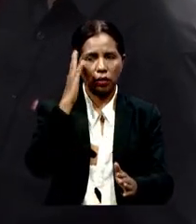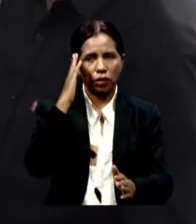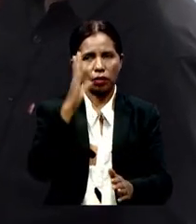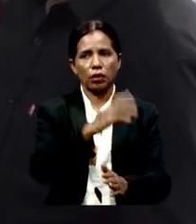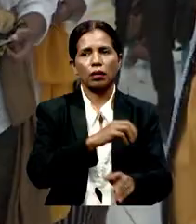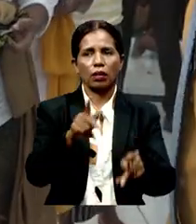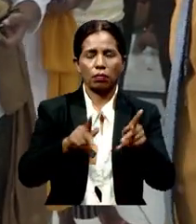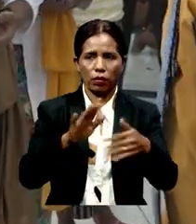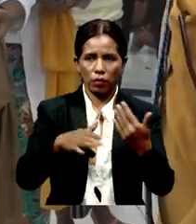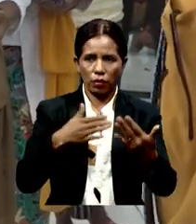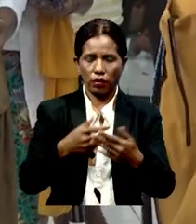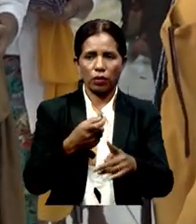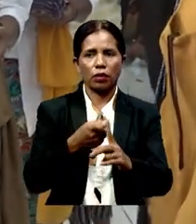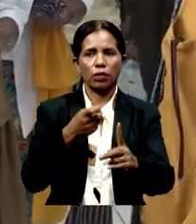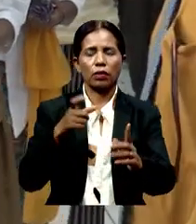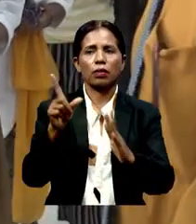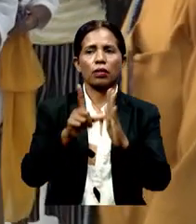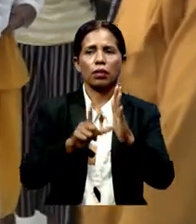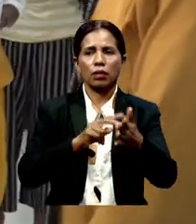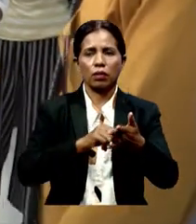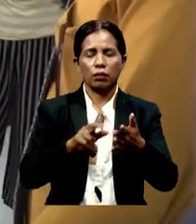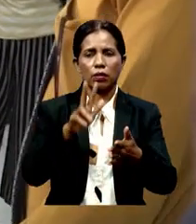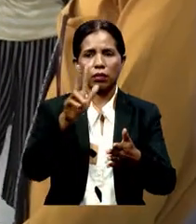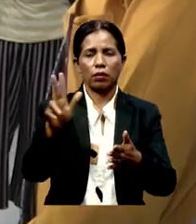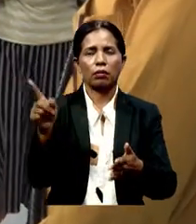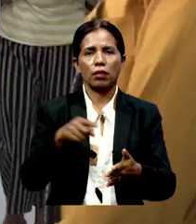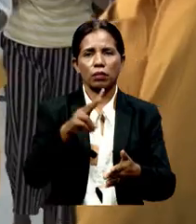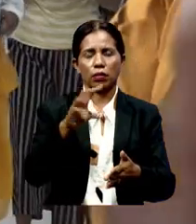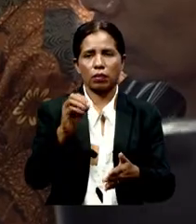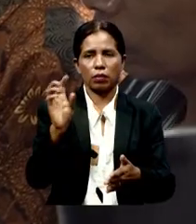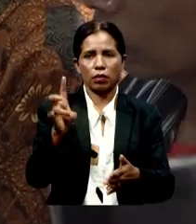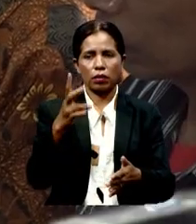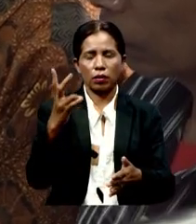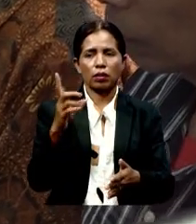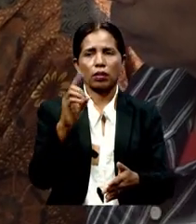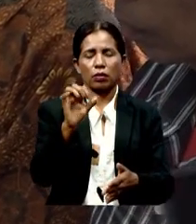povo maubere, no lihusi lei número tolu bara rimruanen, e lorong san resingrua